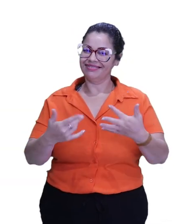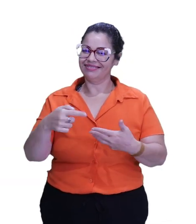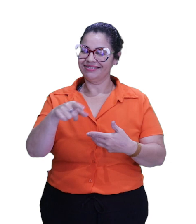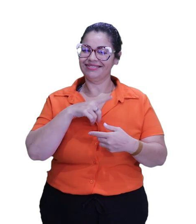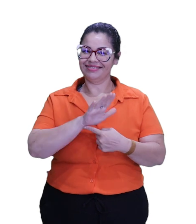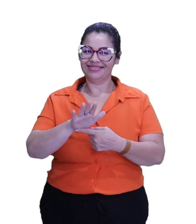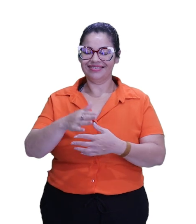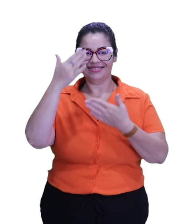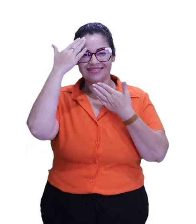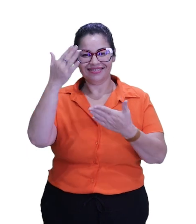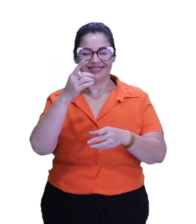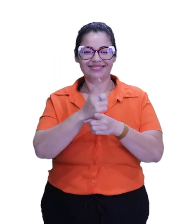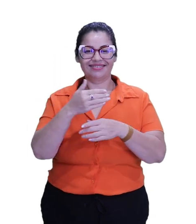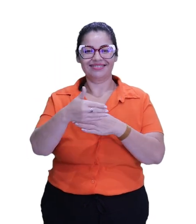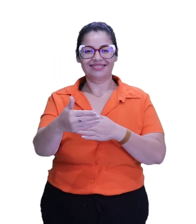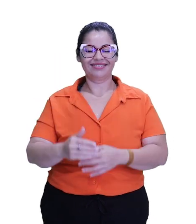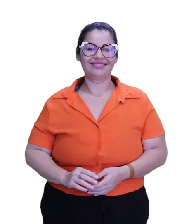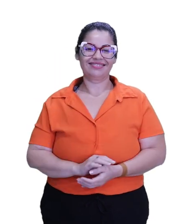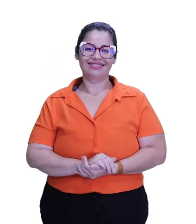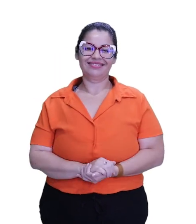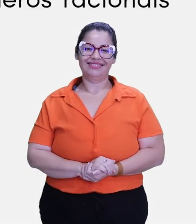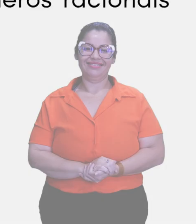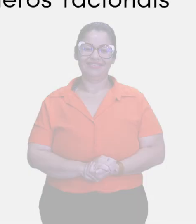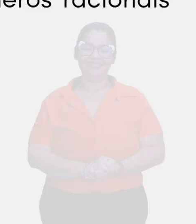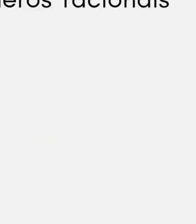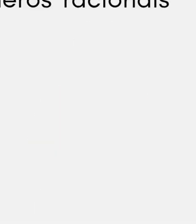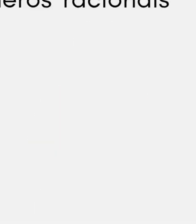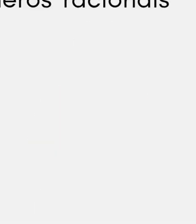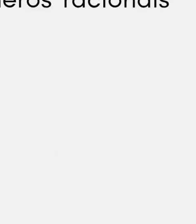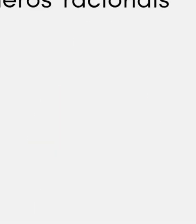Espero ter te ajudado. Obrigada e até a próxima.